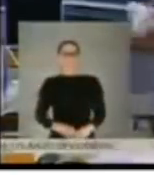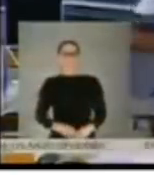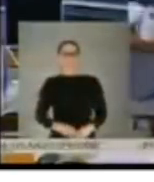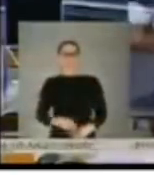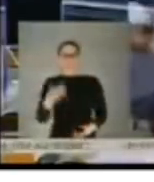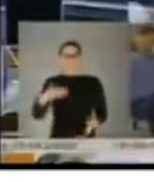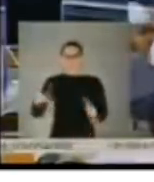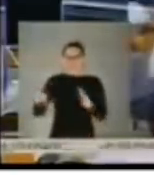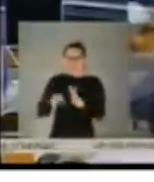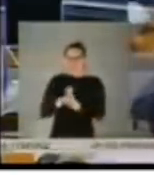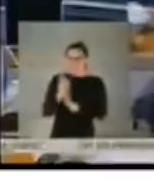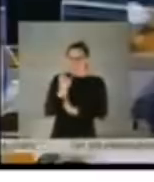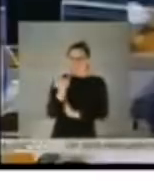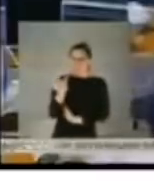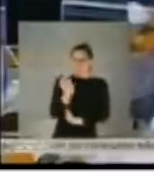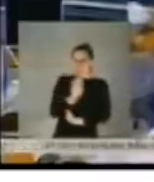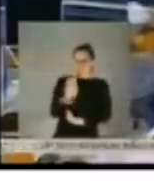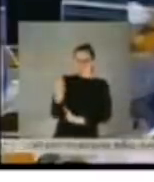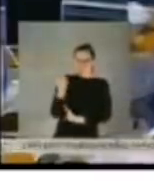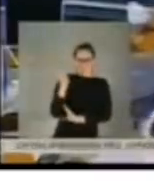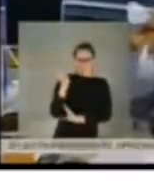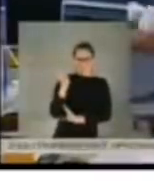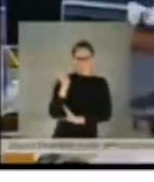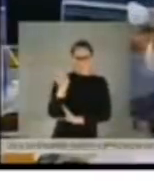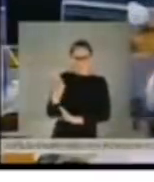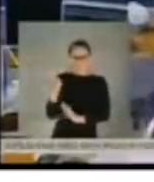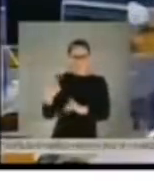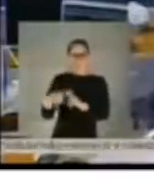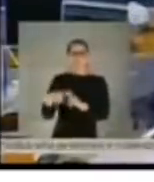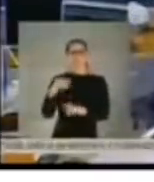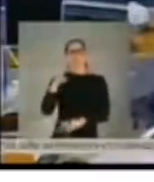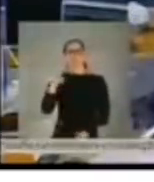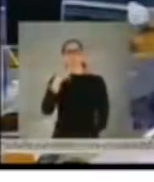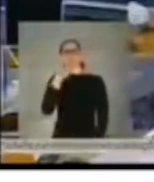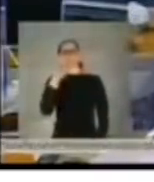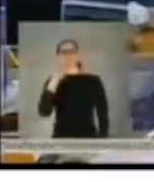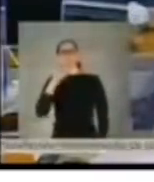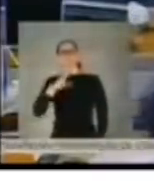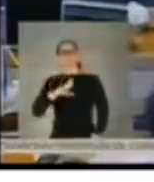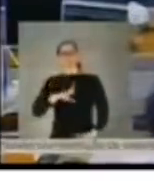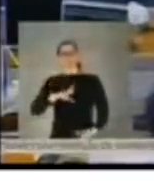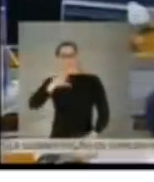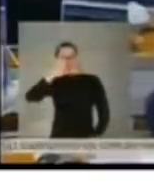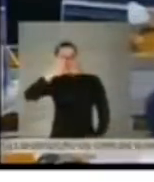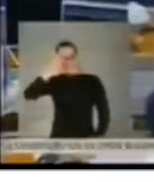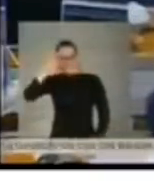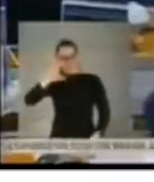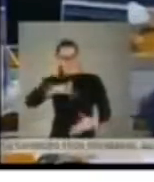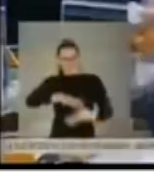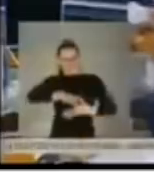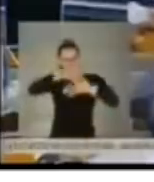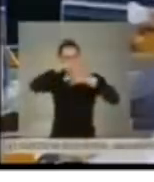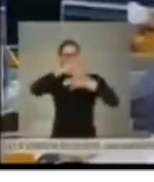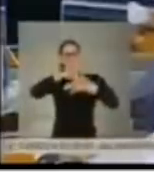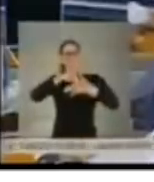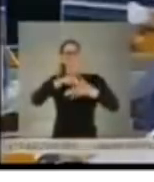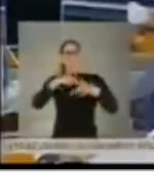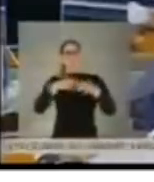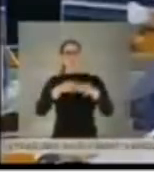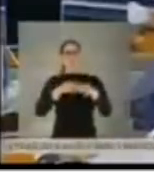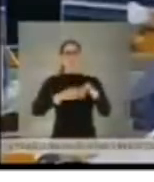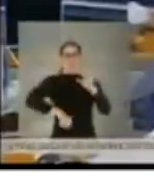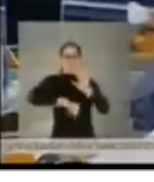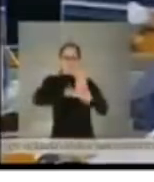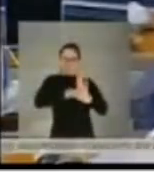E quando chegaram no seu nome, porque eu sou acusado de ser chefe de uma organização criminosa, é que foi para o Ministério